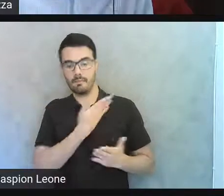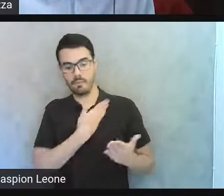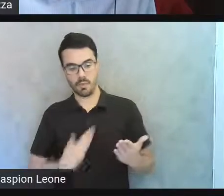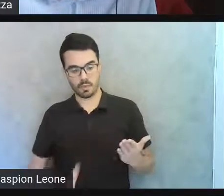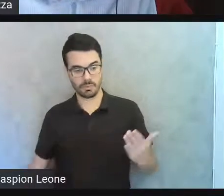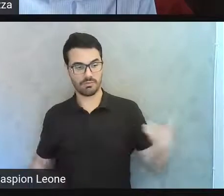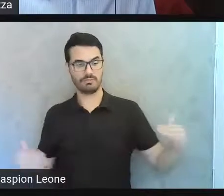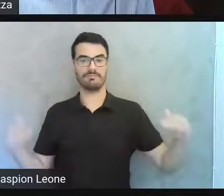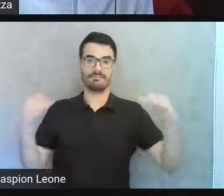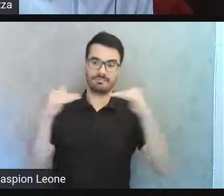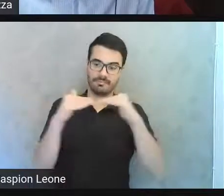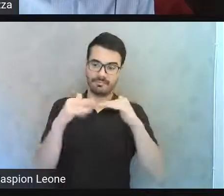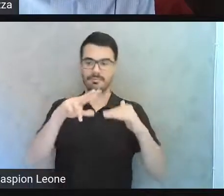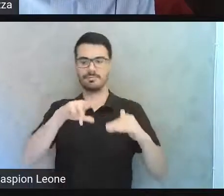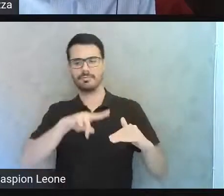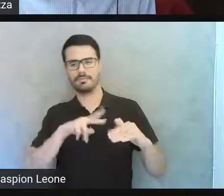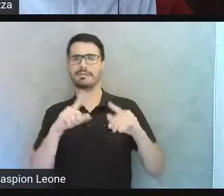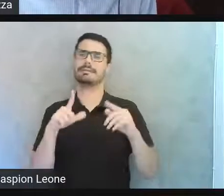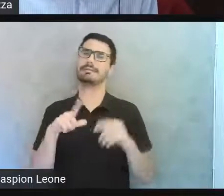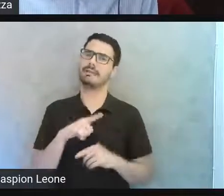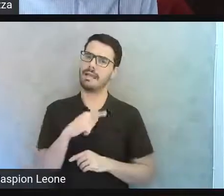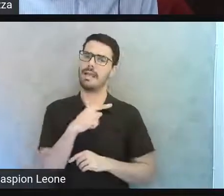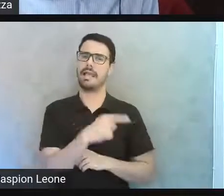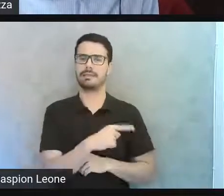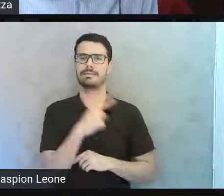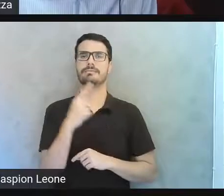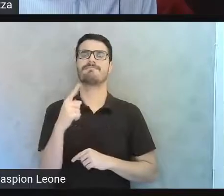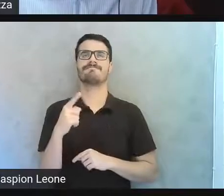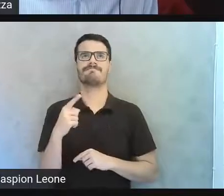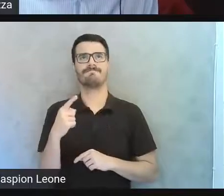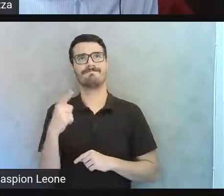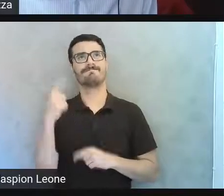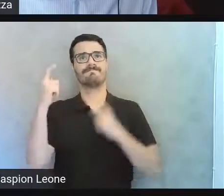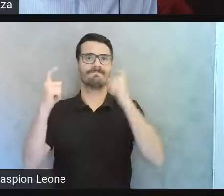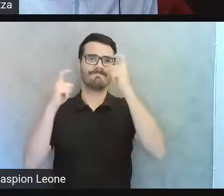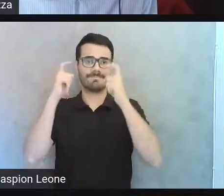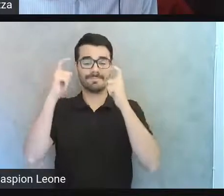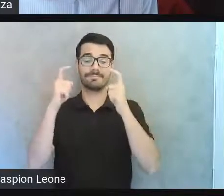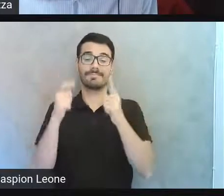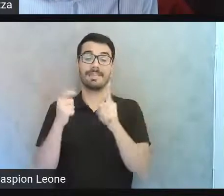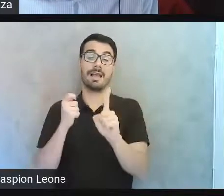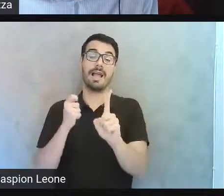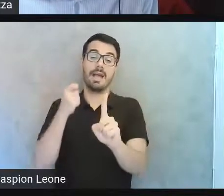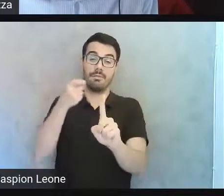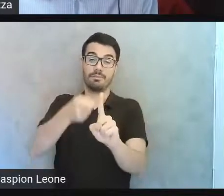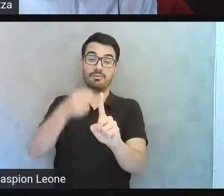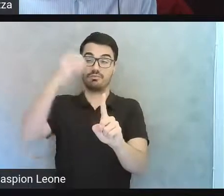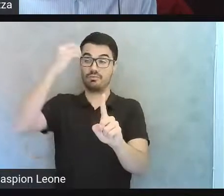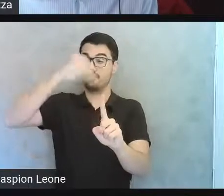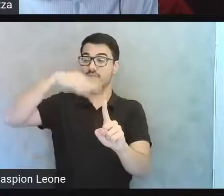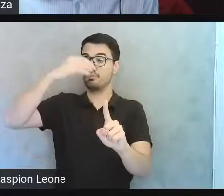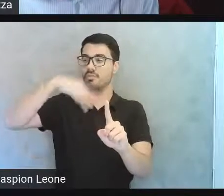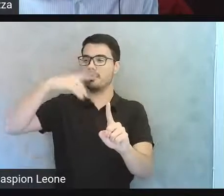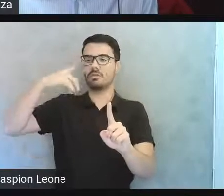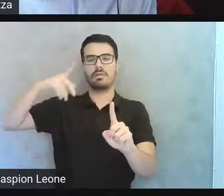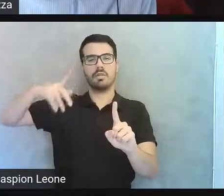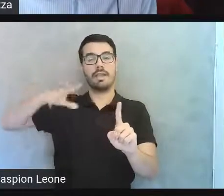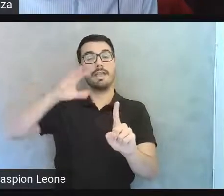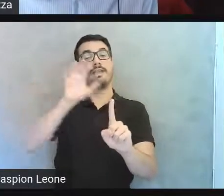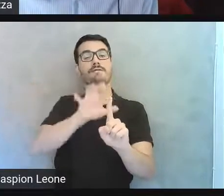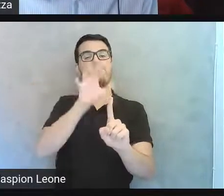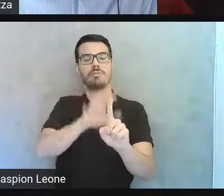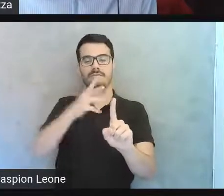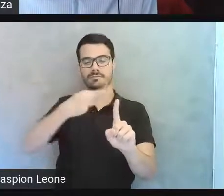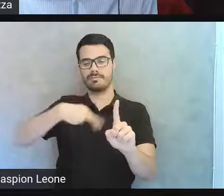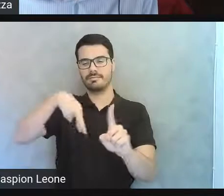novamente, passa por essa questão. Abuso de poder religioso, acho que é algo muito difícil de se controlar